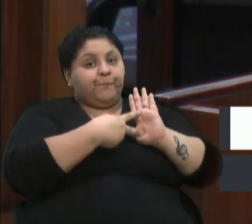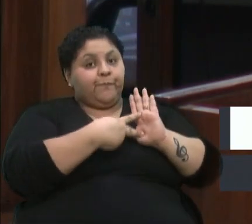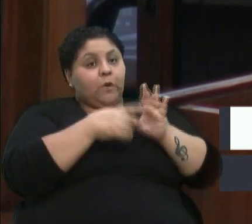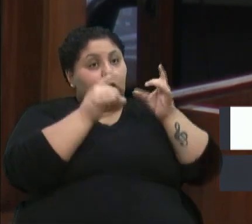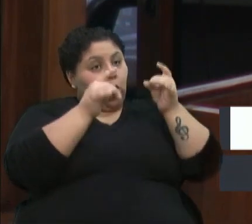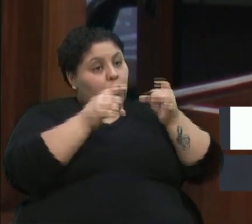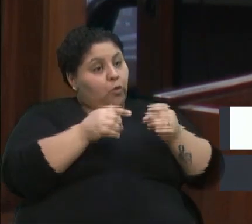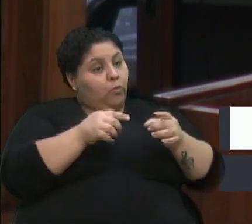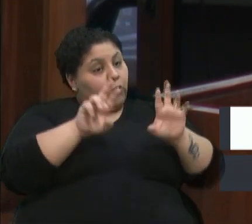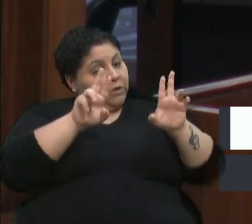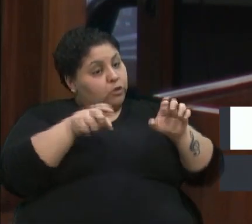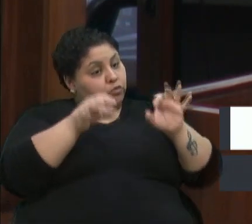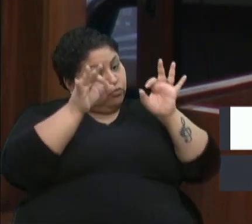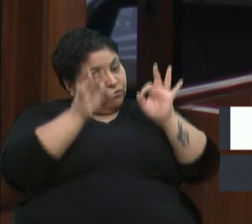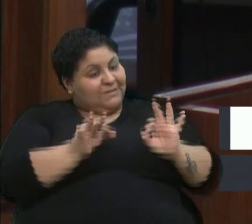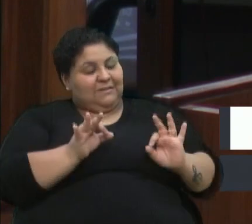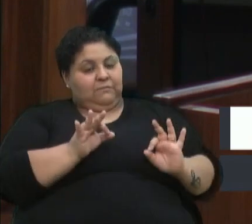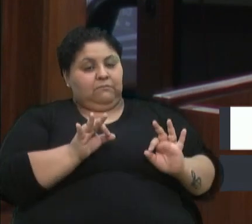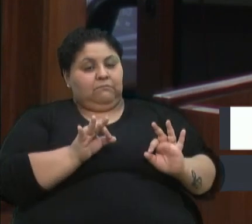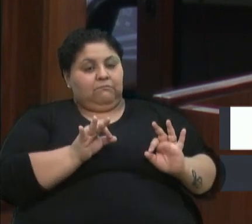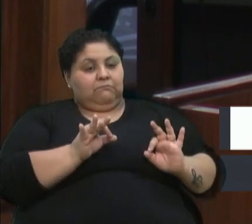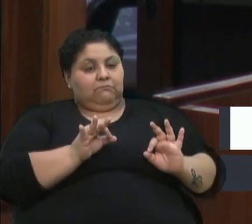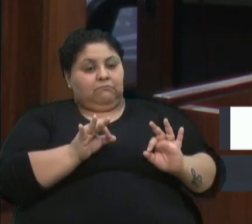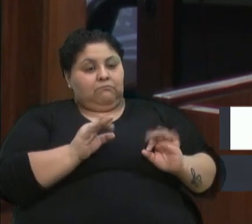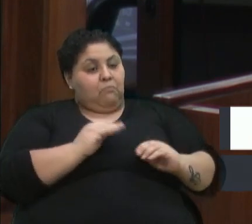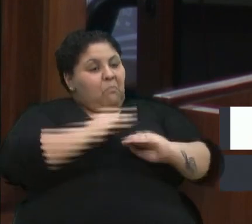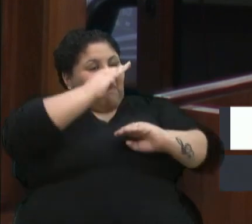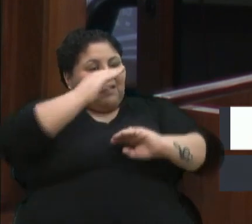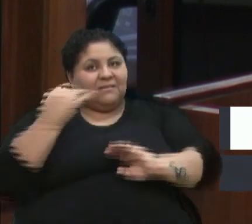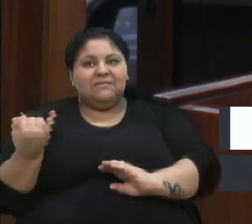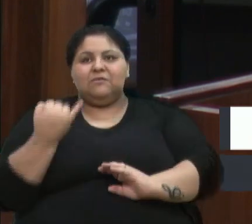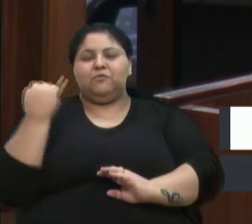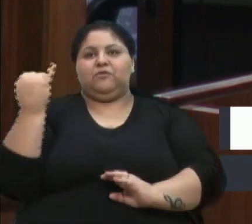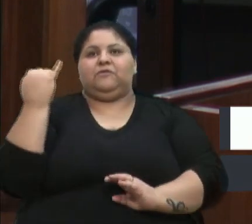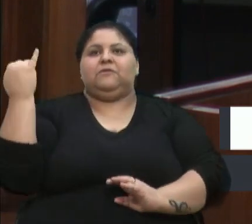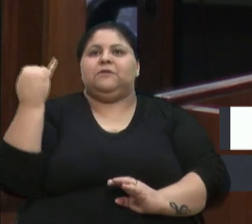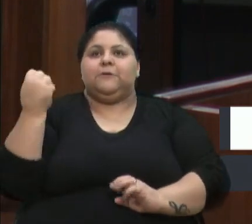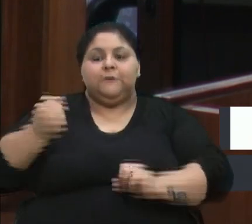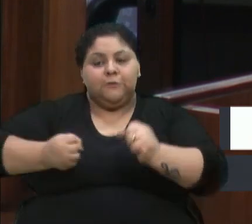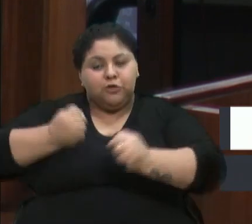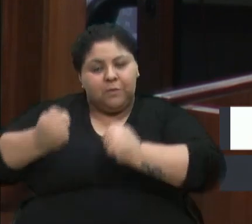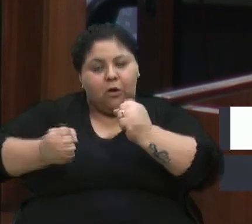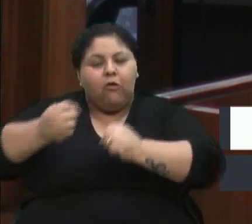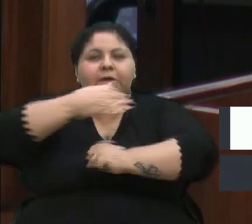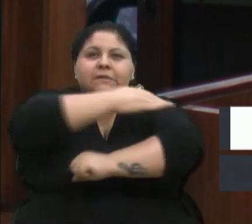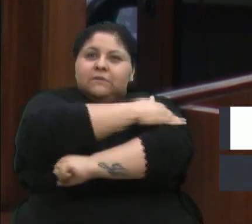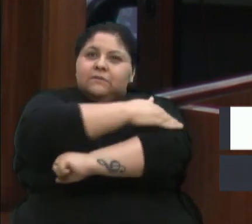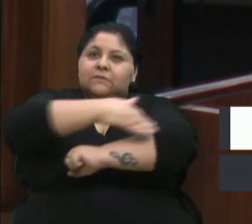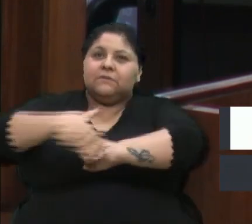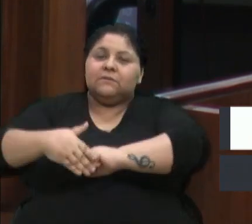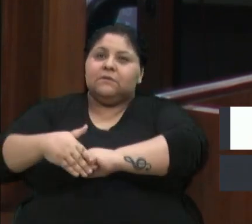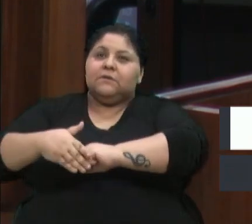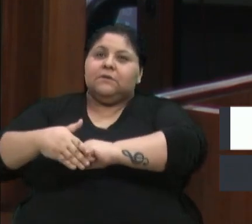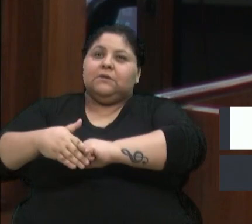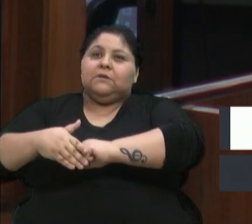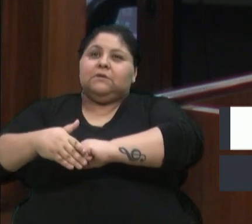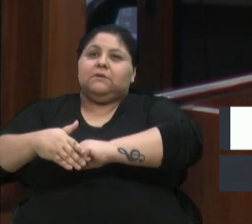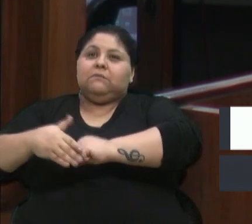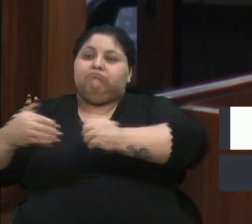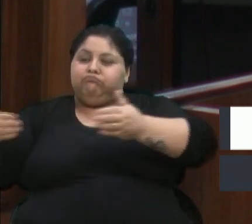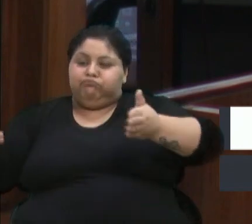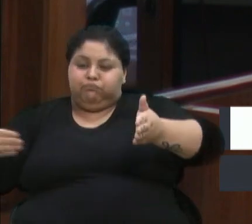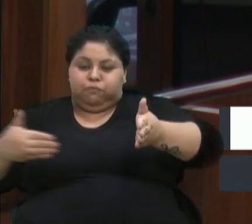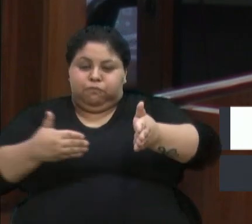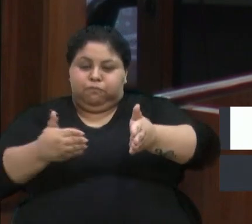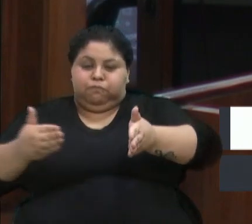é, na minha visão, o ponto mais importante de uma corrida de rua que atravessa tantos pontos da